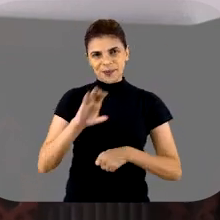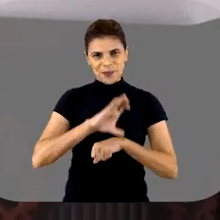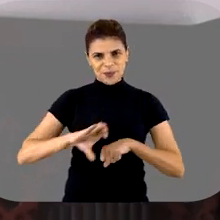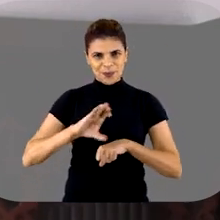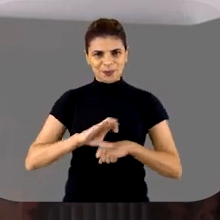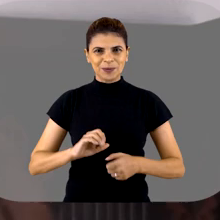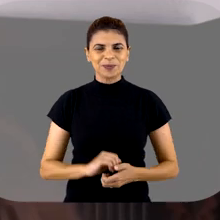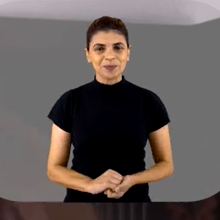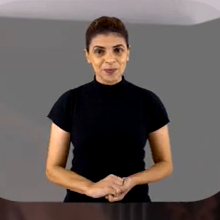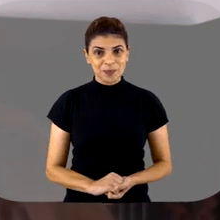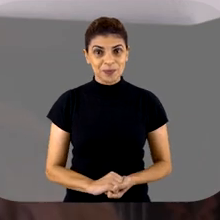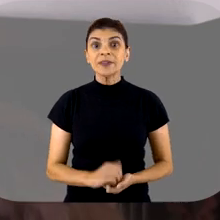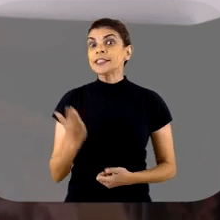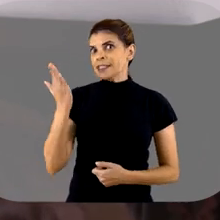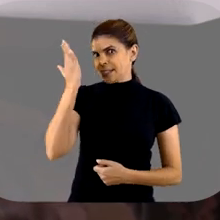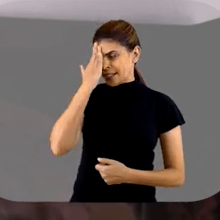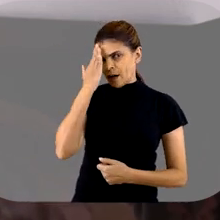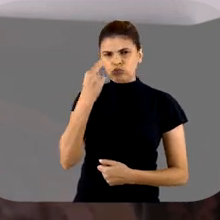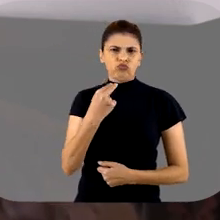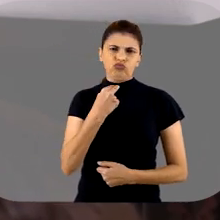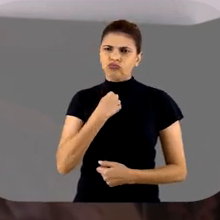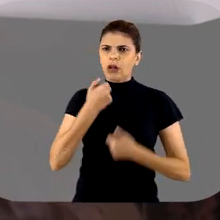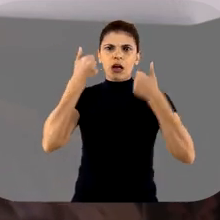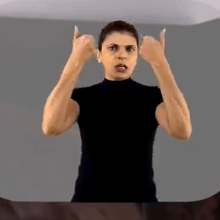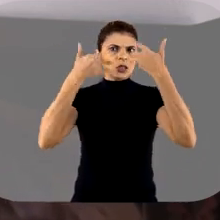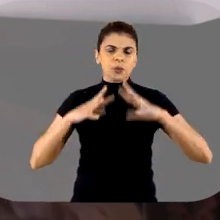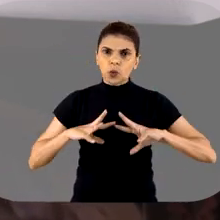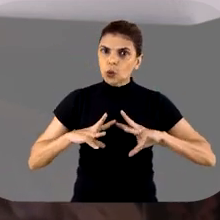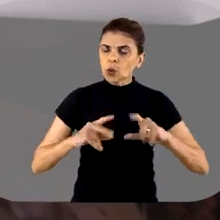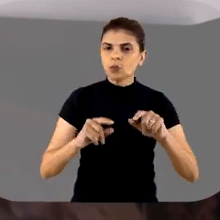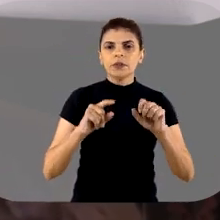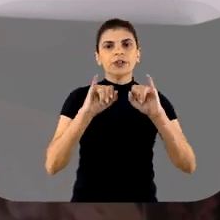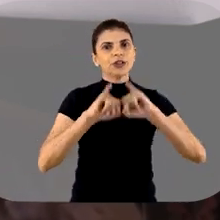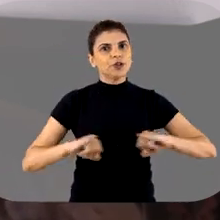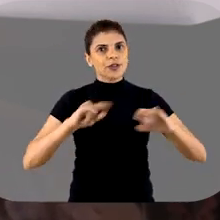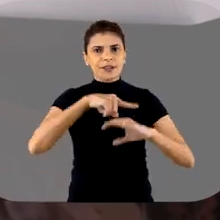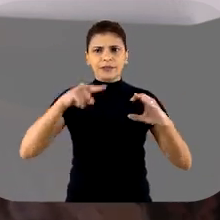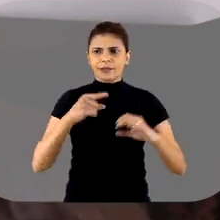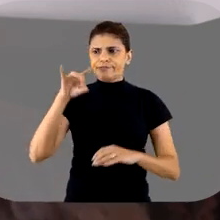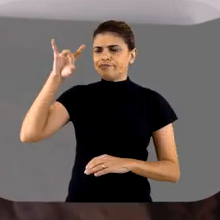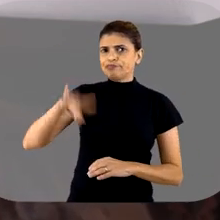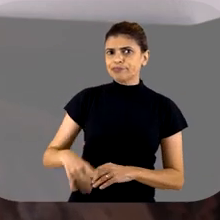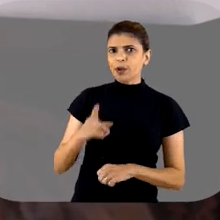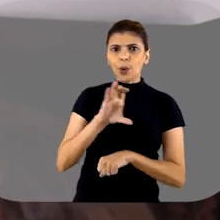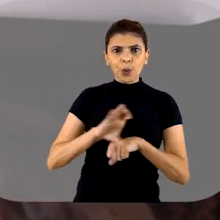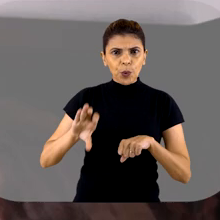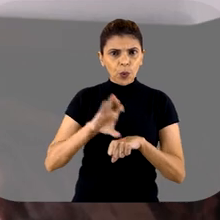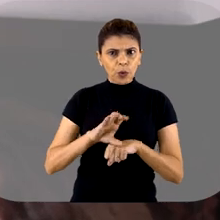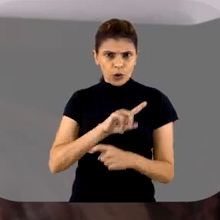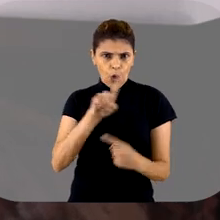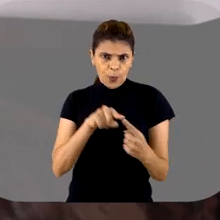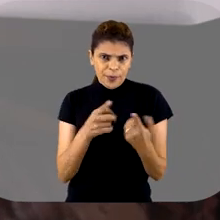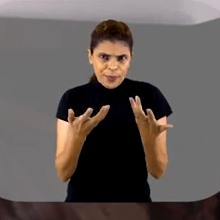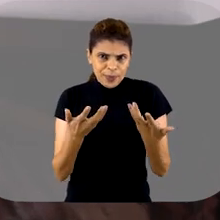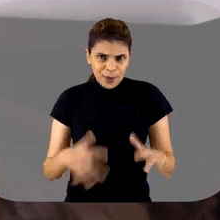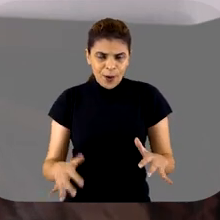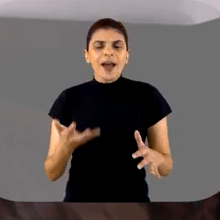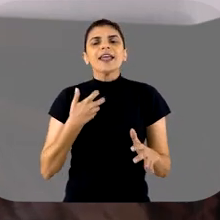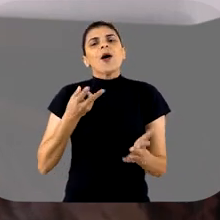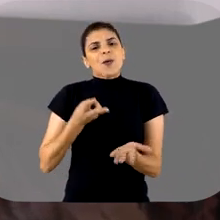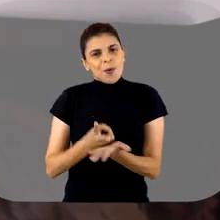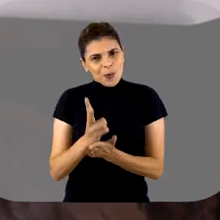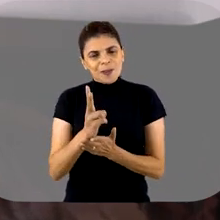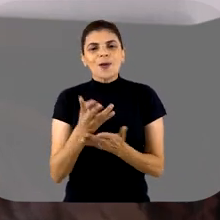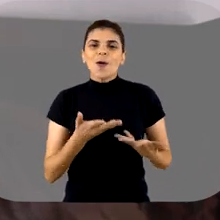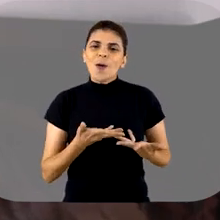longo do curso. A gente sabe que não dá para esgotar o tema da divulgação científica em um curso só e a gente não tem esse objetivo. A gente quer